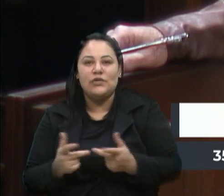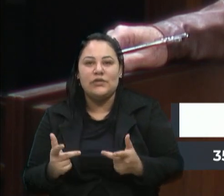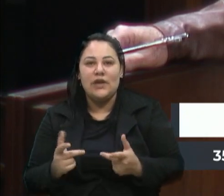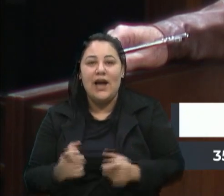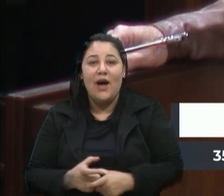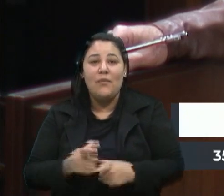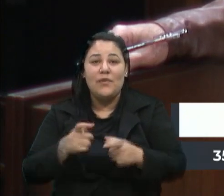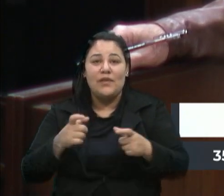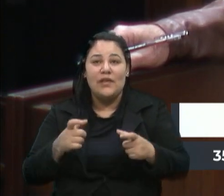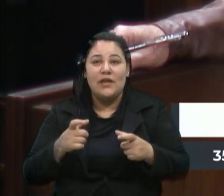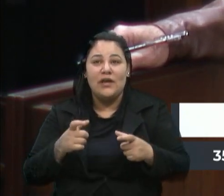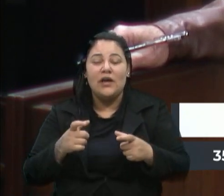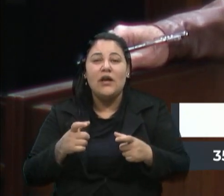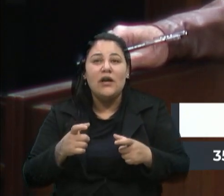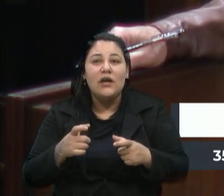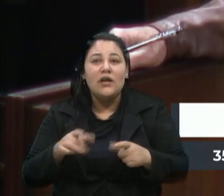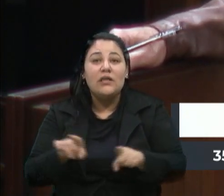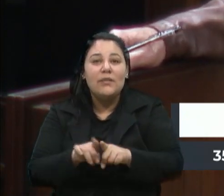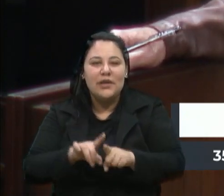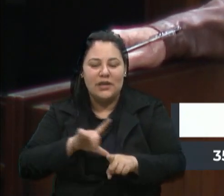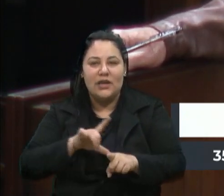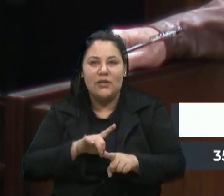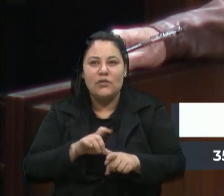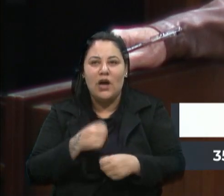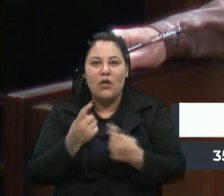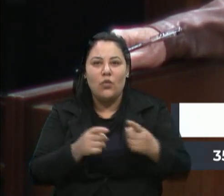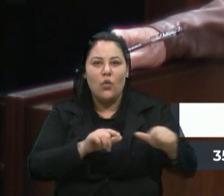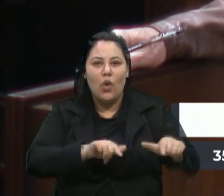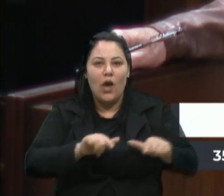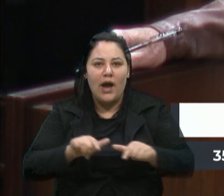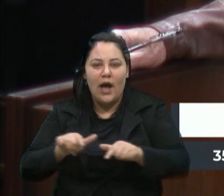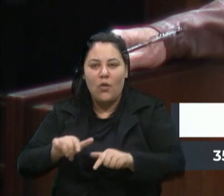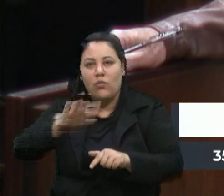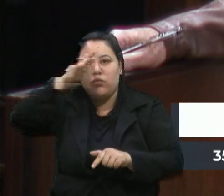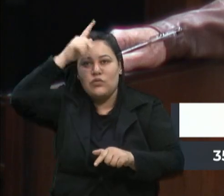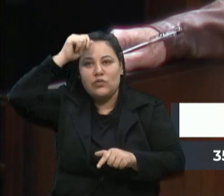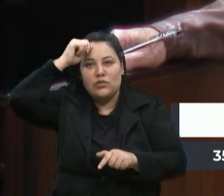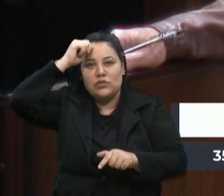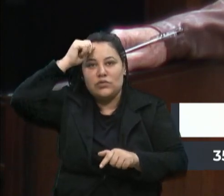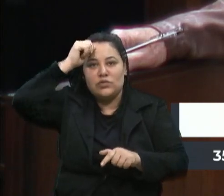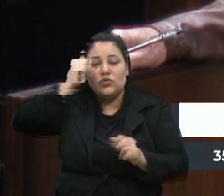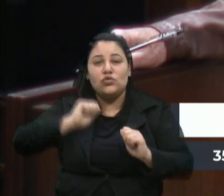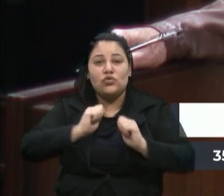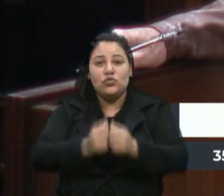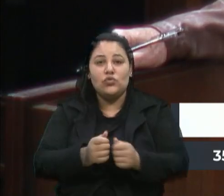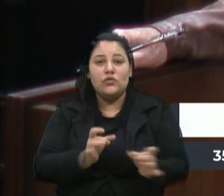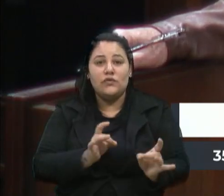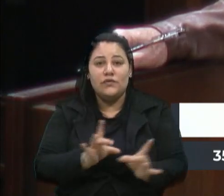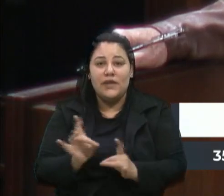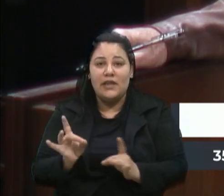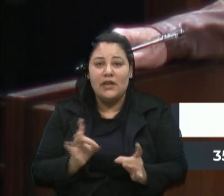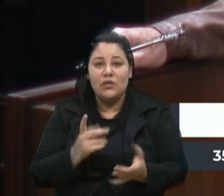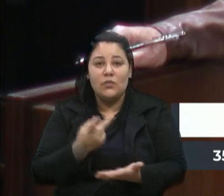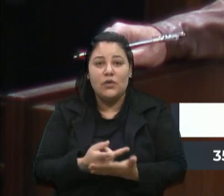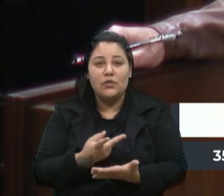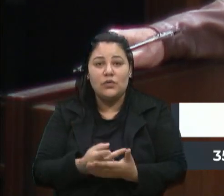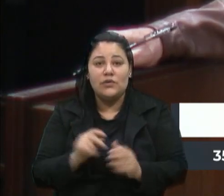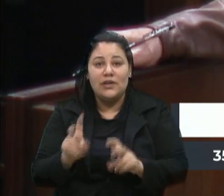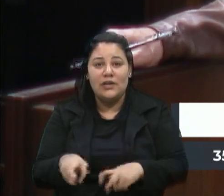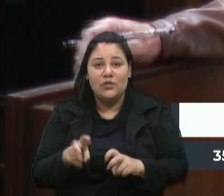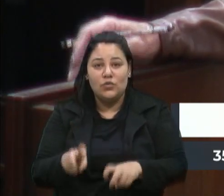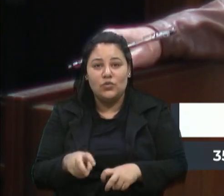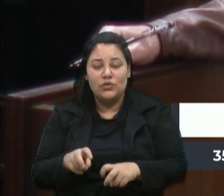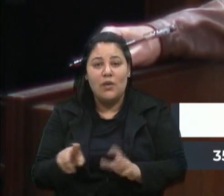teremos algumas bancas no saguão da Prefeitura Municipal que estarão vendendo os produtos da agricultura